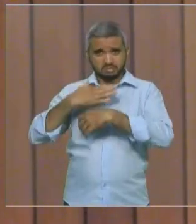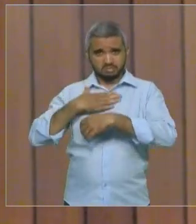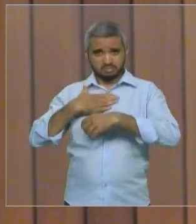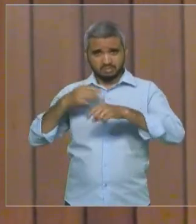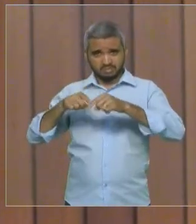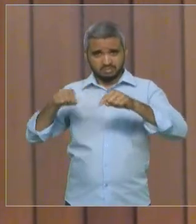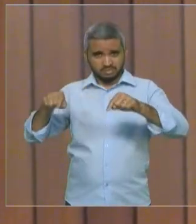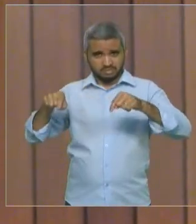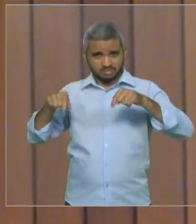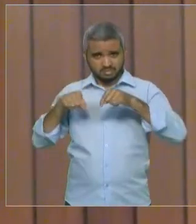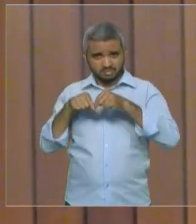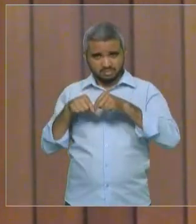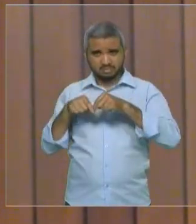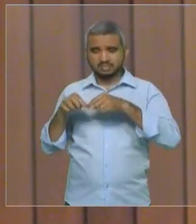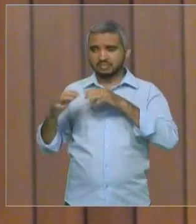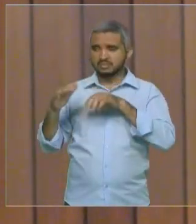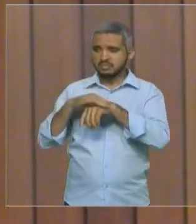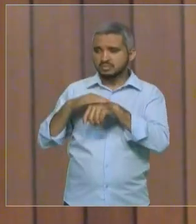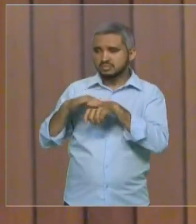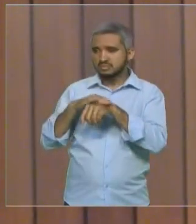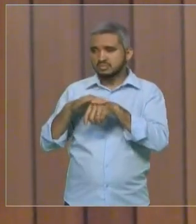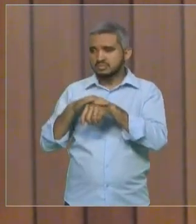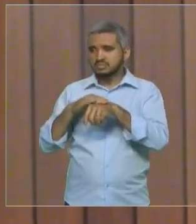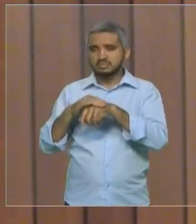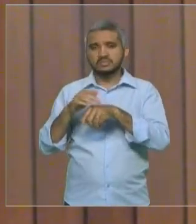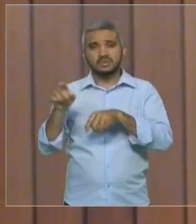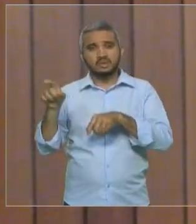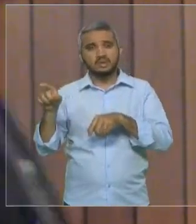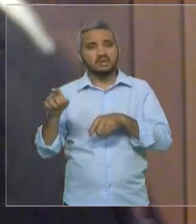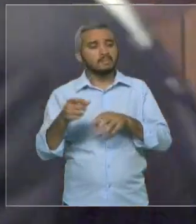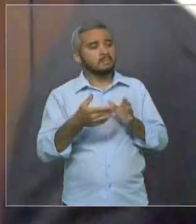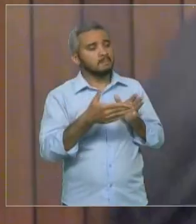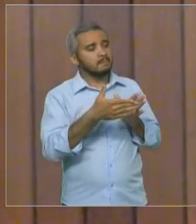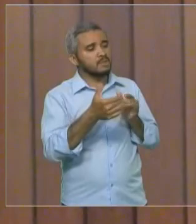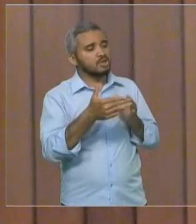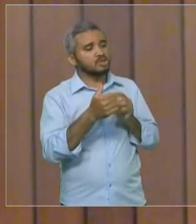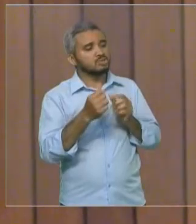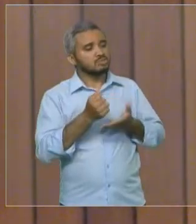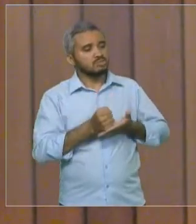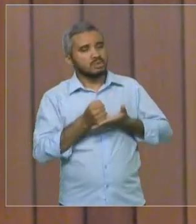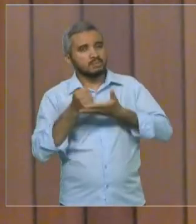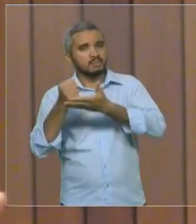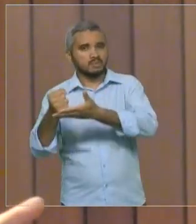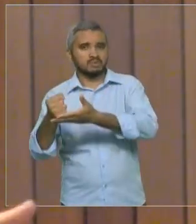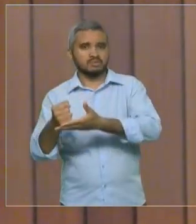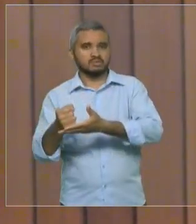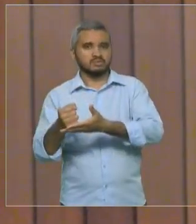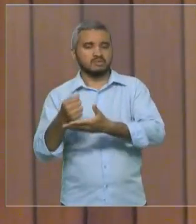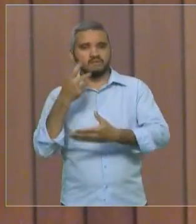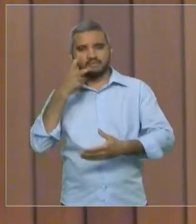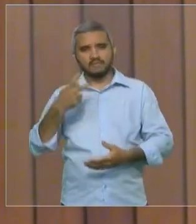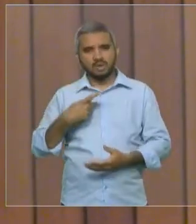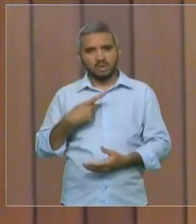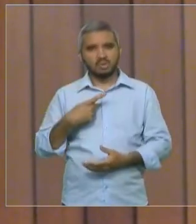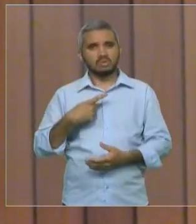solicitando apoio, dizendo que estava com o prédio em andamento, em